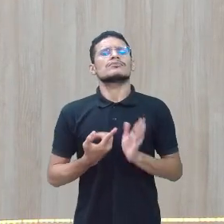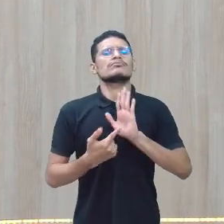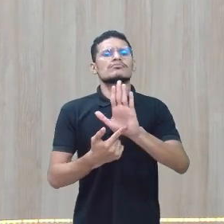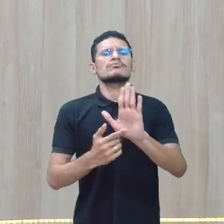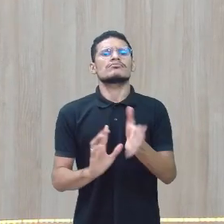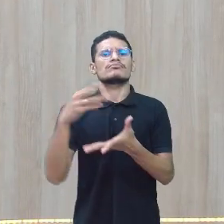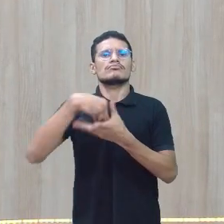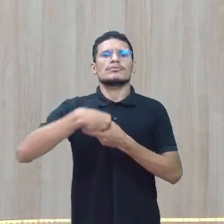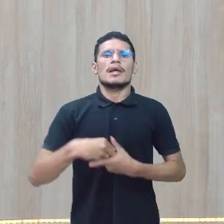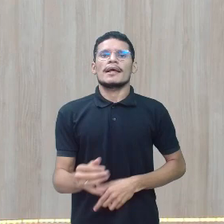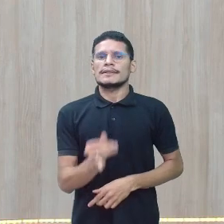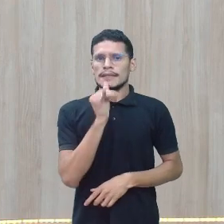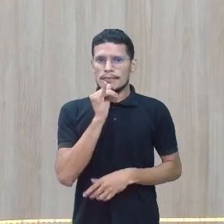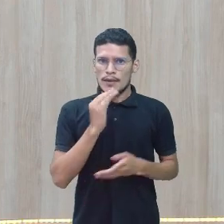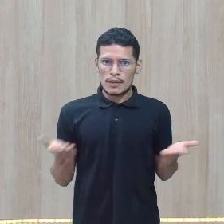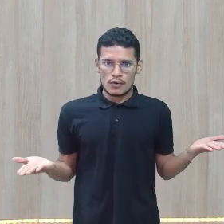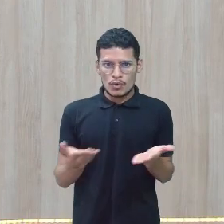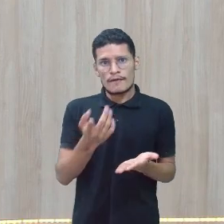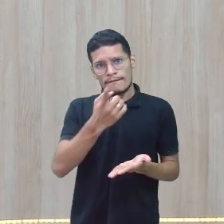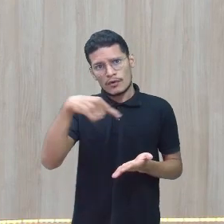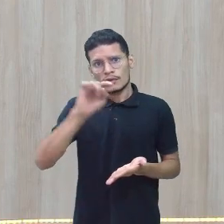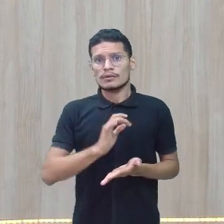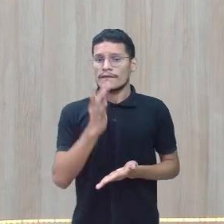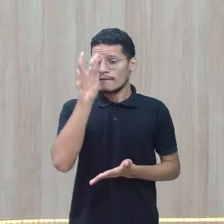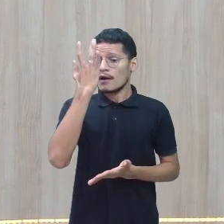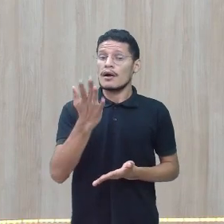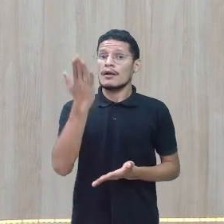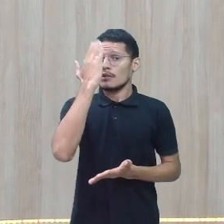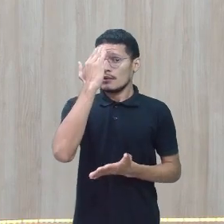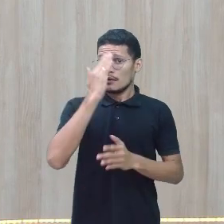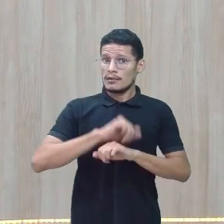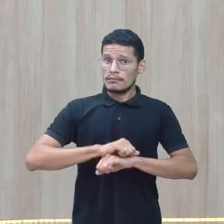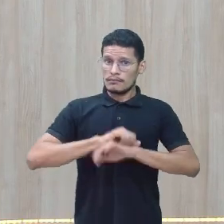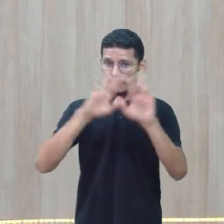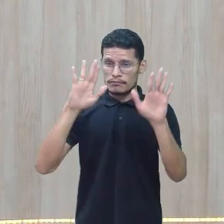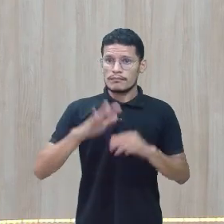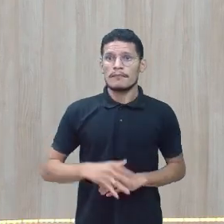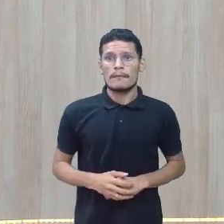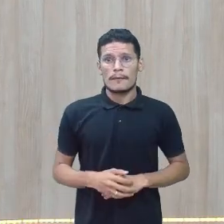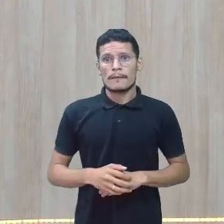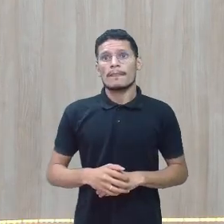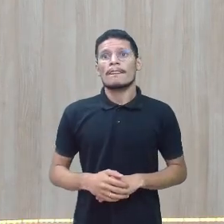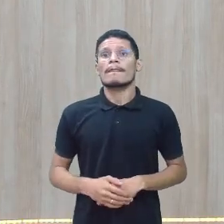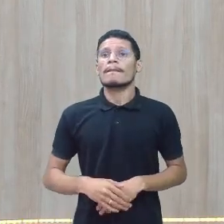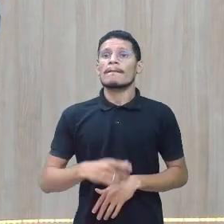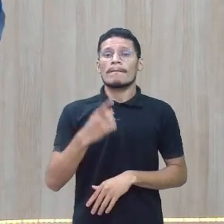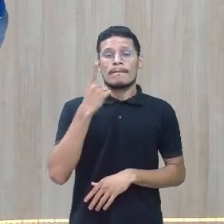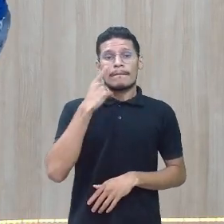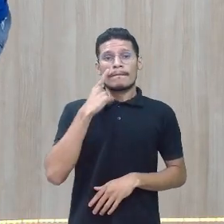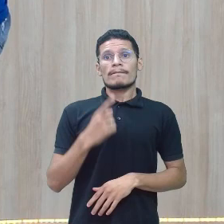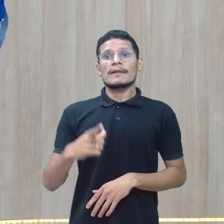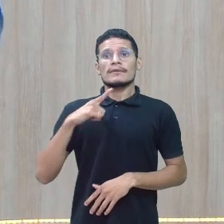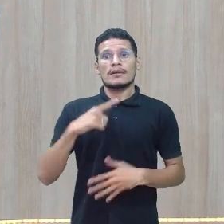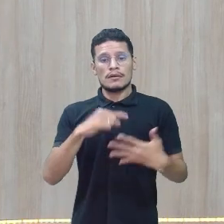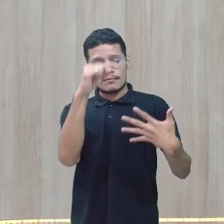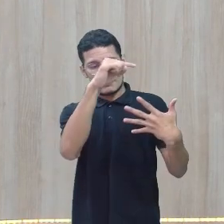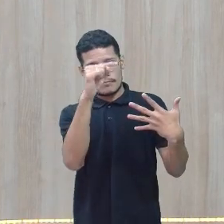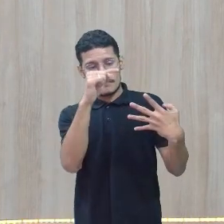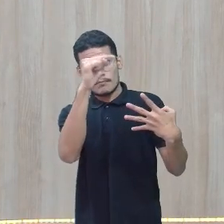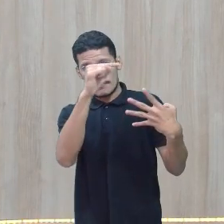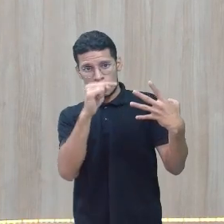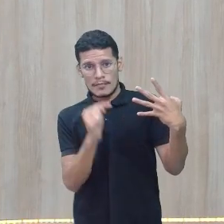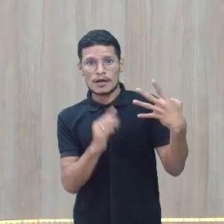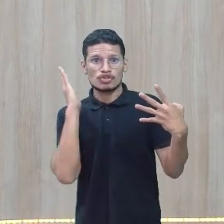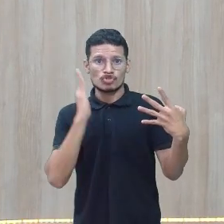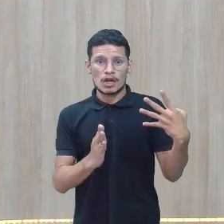num exemplo, tá? Para ficar mais fácil de você interpretar, tá bom? Então, vê, aqui eu coloquei 4 conceitos